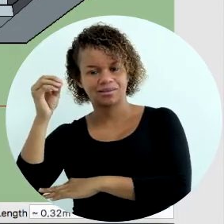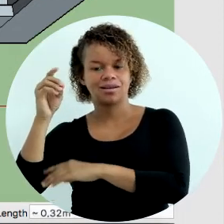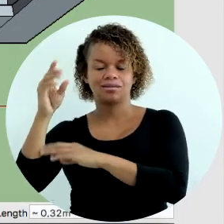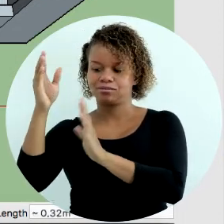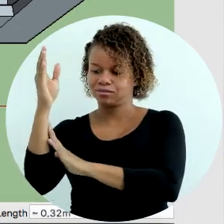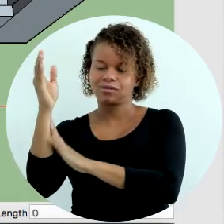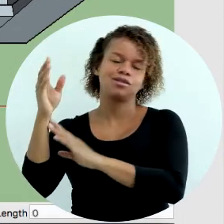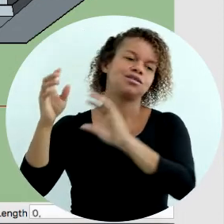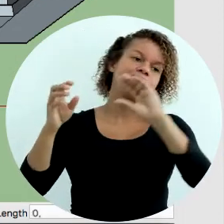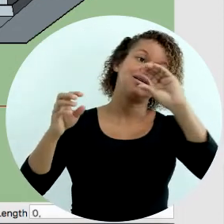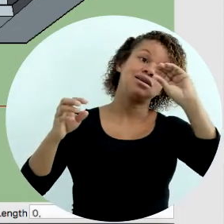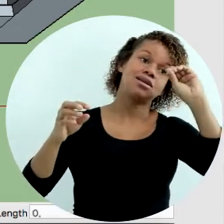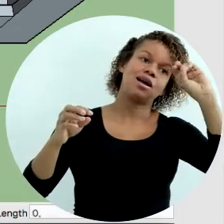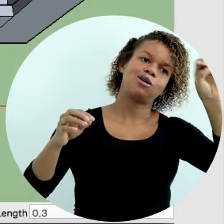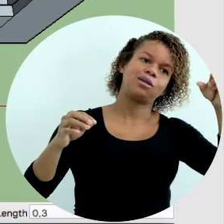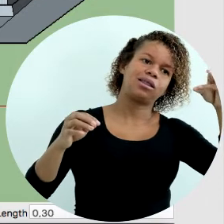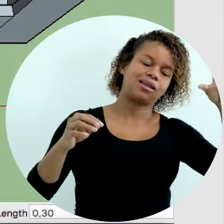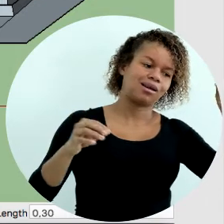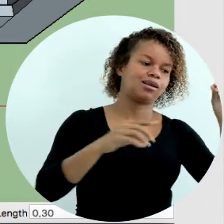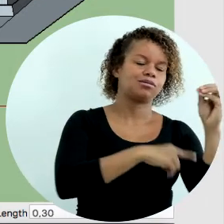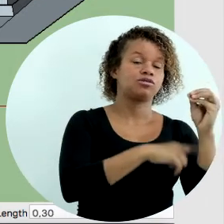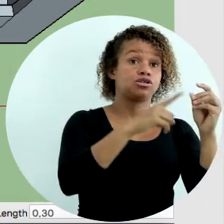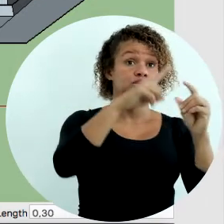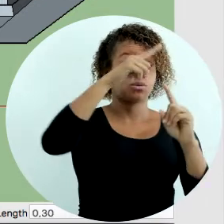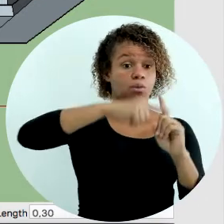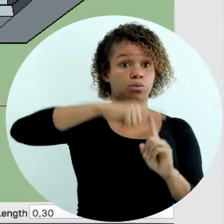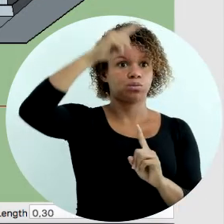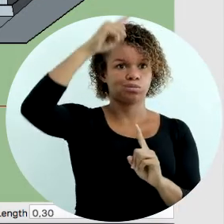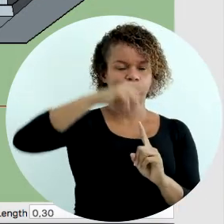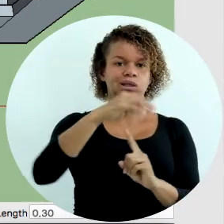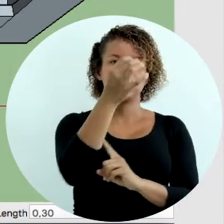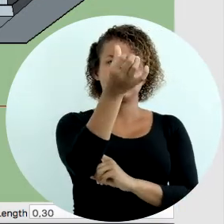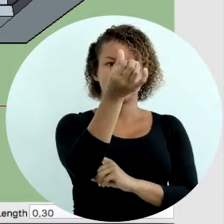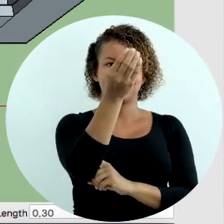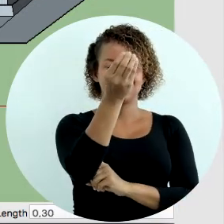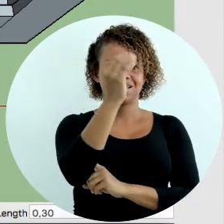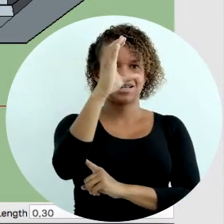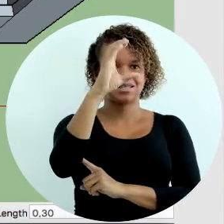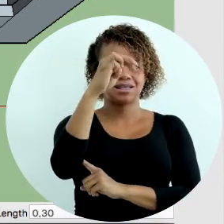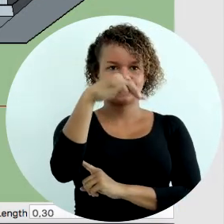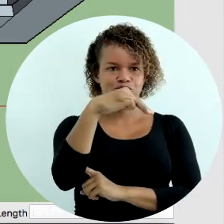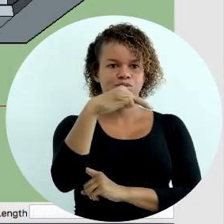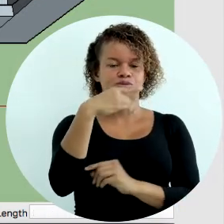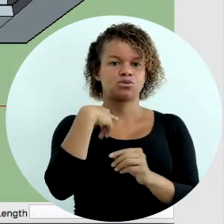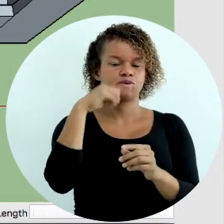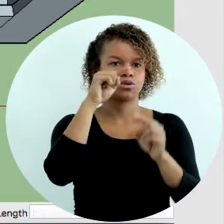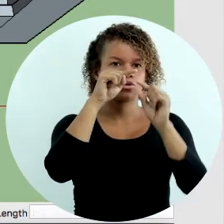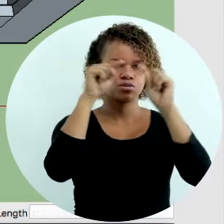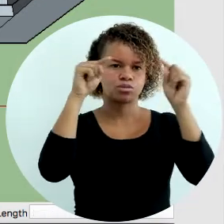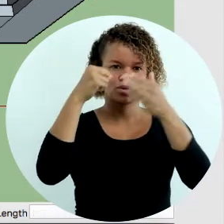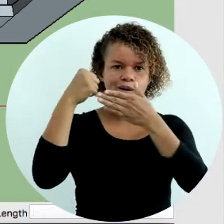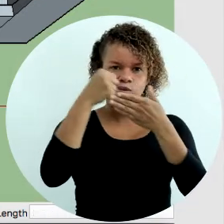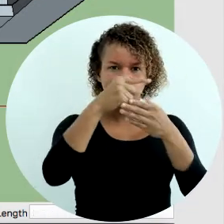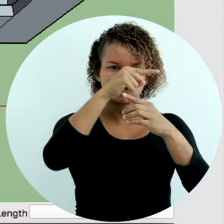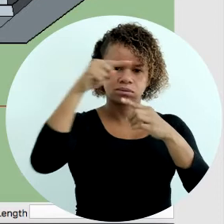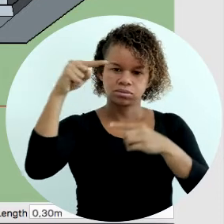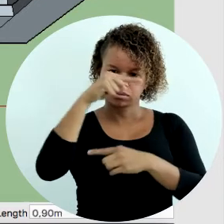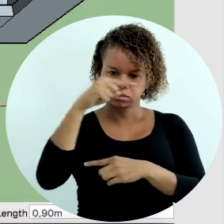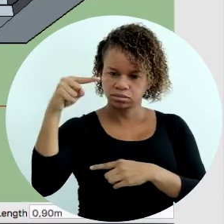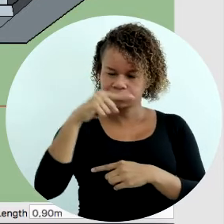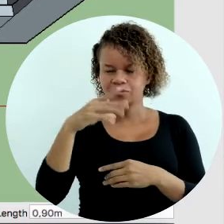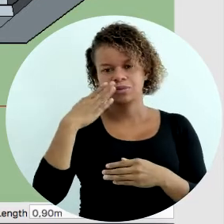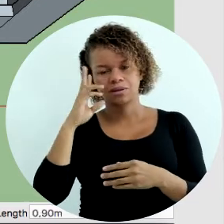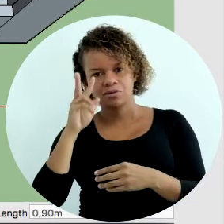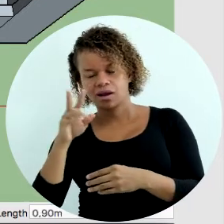e 0,30 para o lado esquerdo. O total da largura é de 60 centímetros. E com esses pontos eu